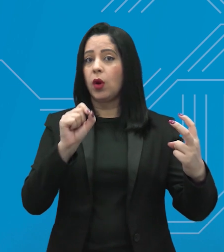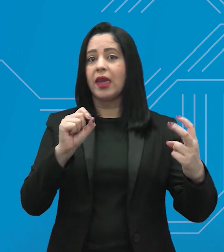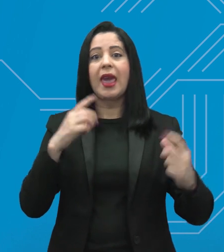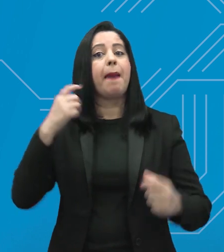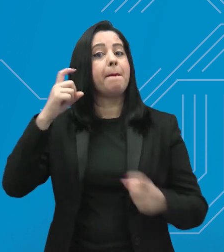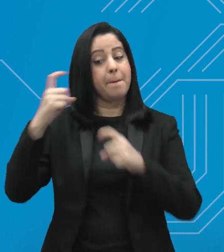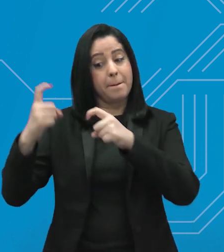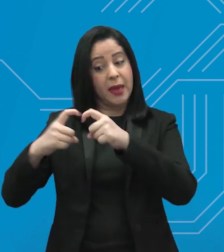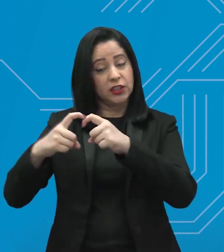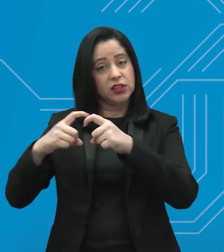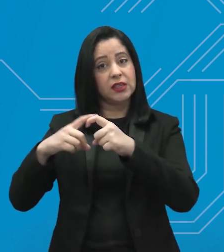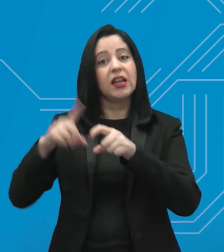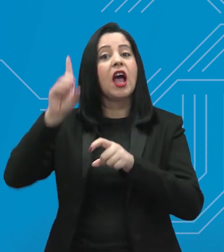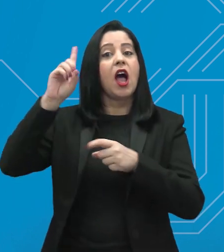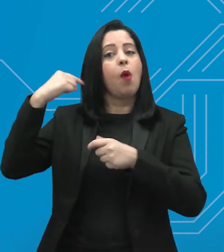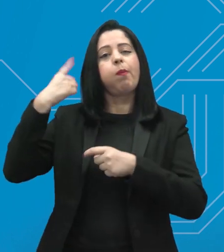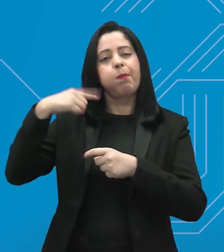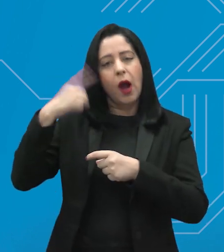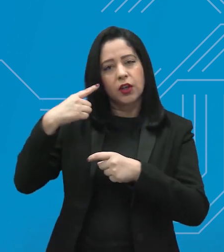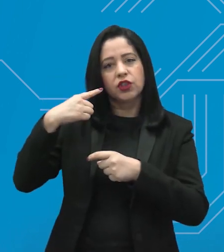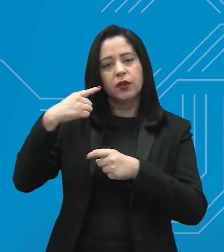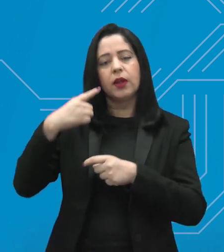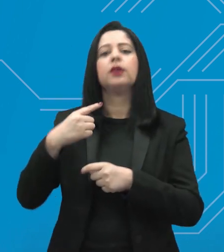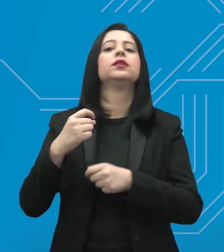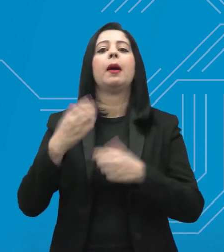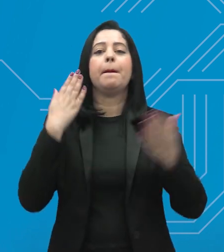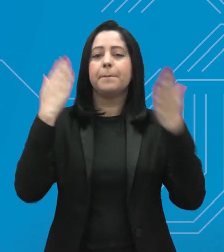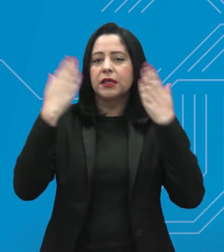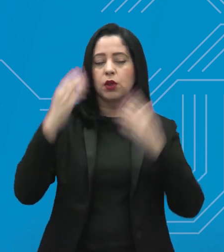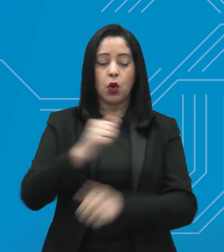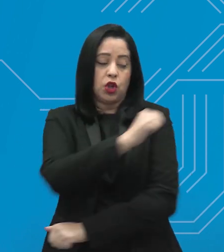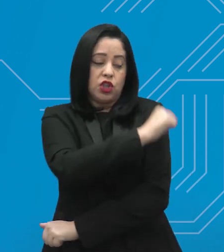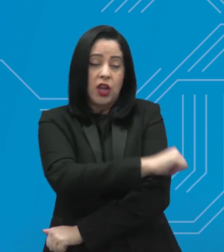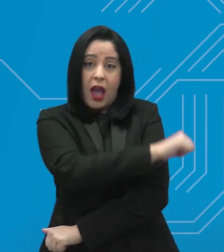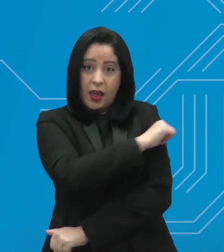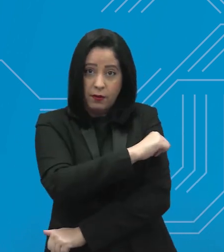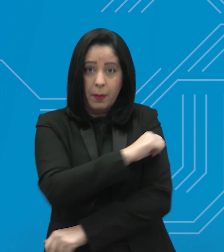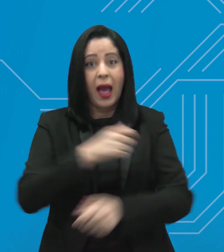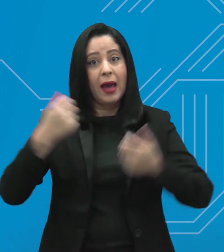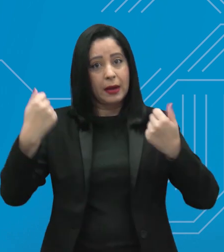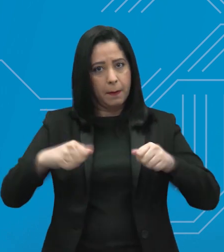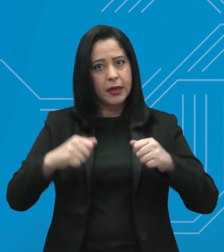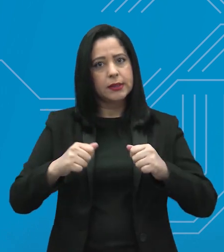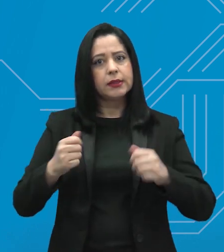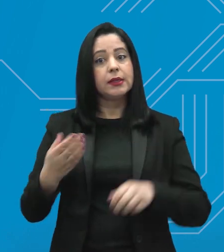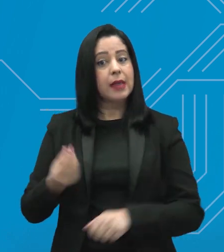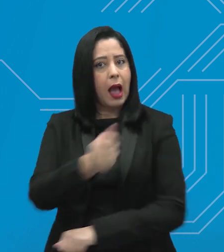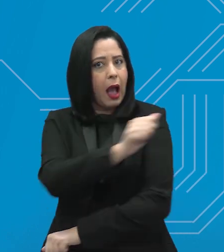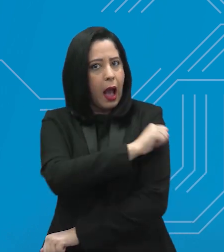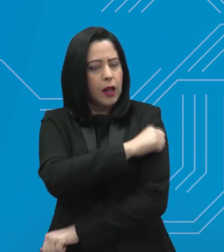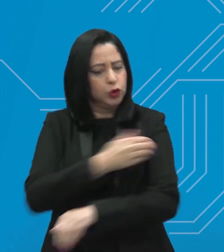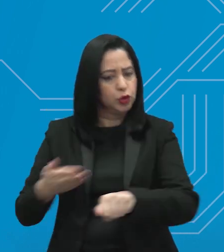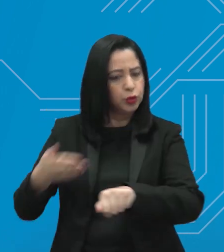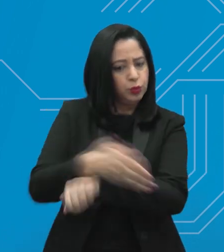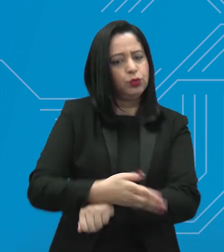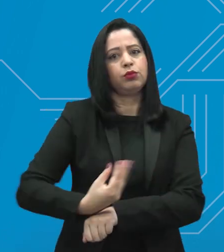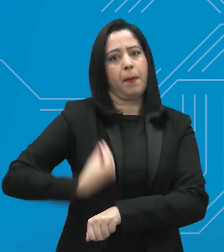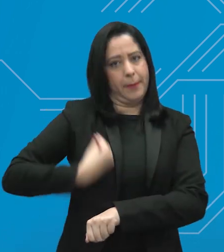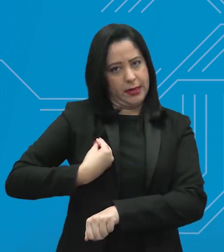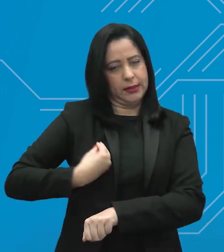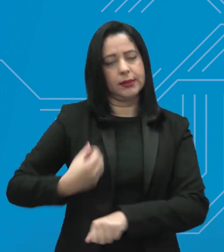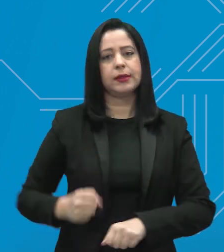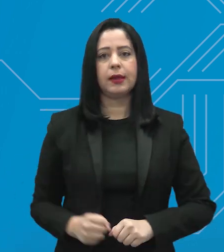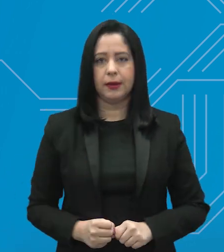de medicina, direito, odontologia, enfermagem e psicologia devem ser ofertados exclusivamente